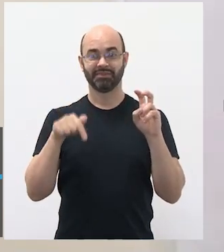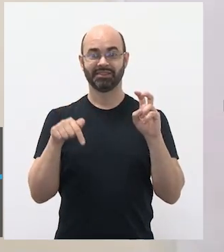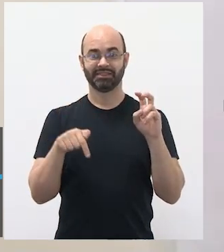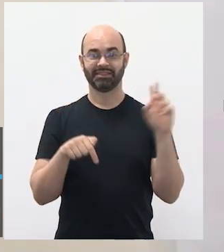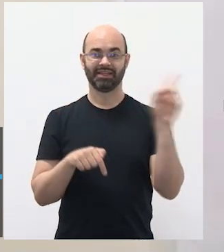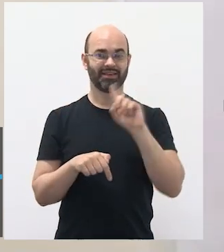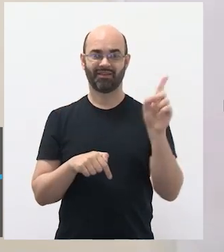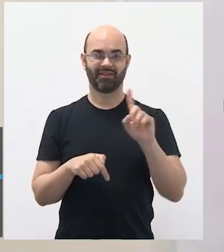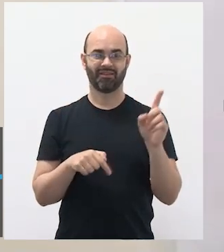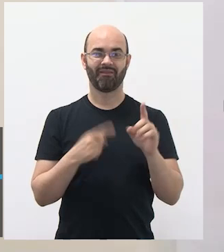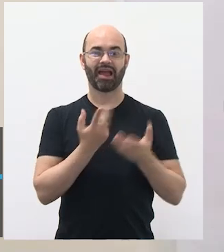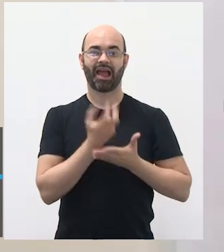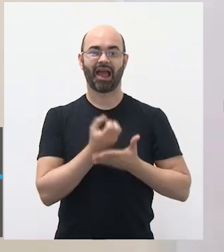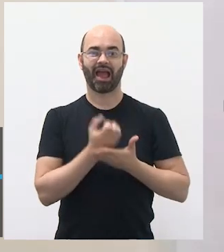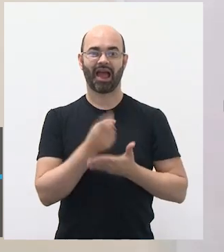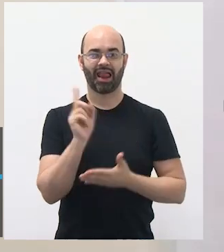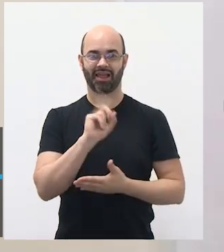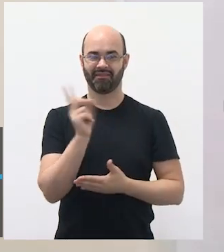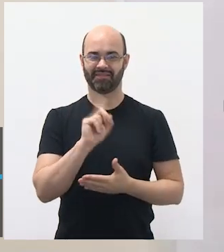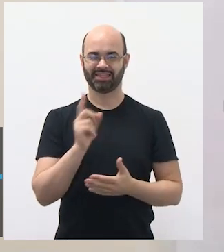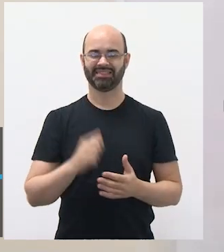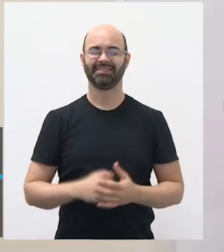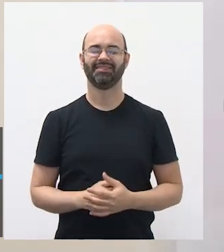uma gravação. Vamos lá.